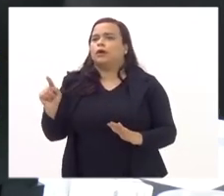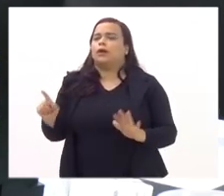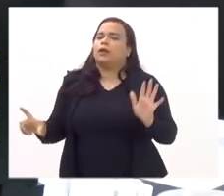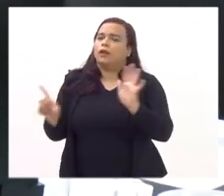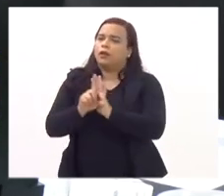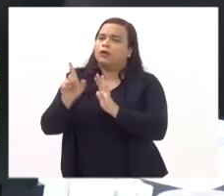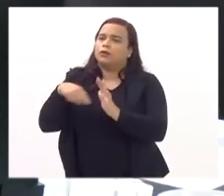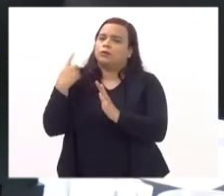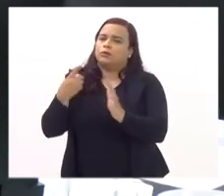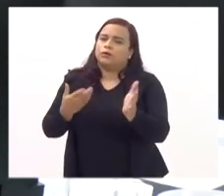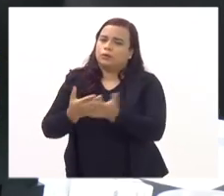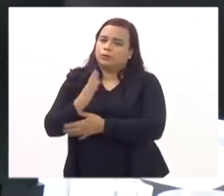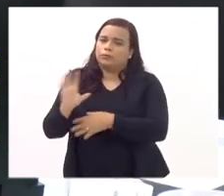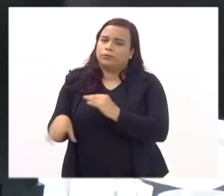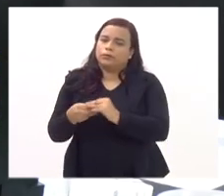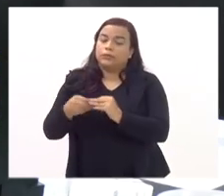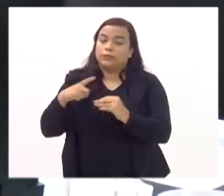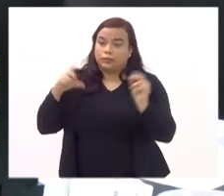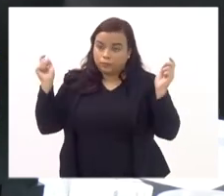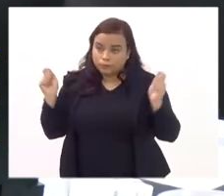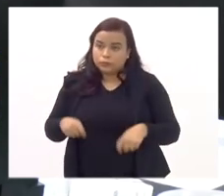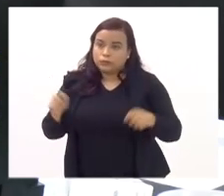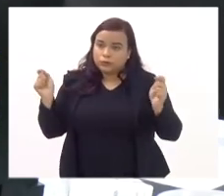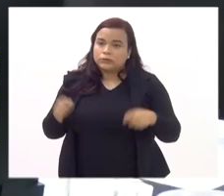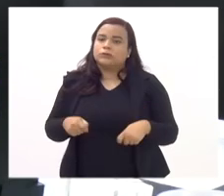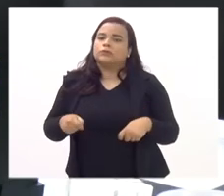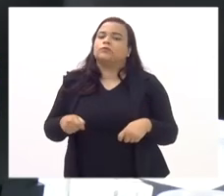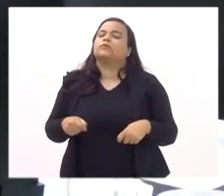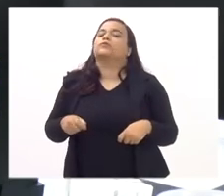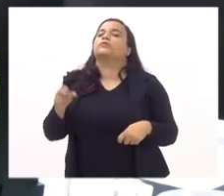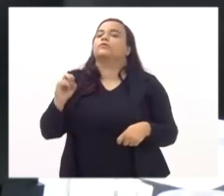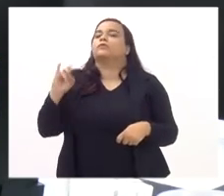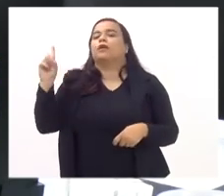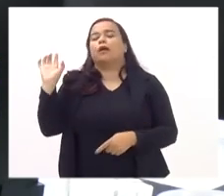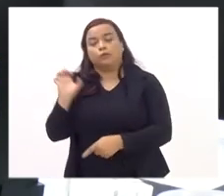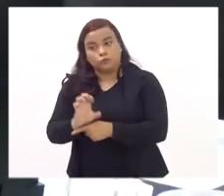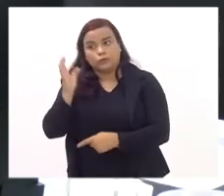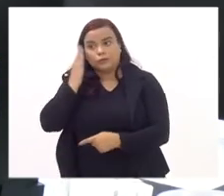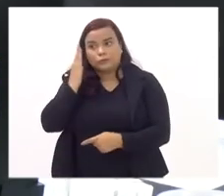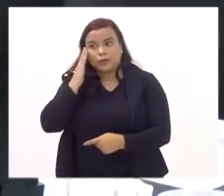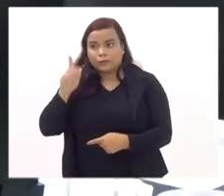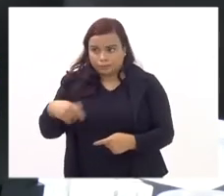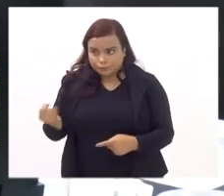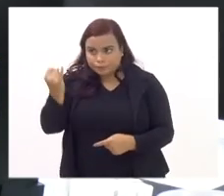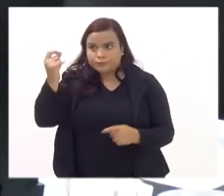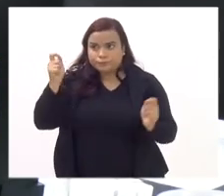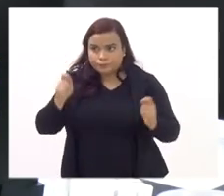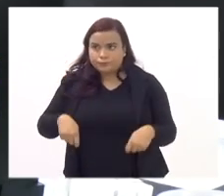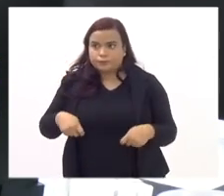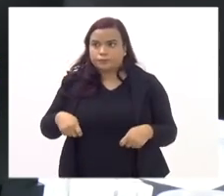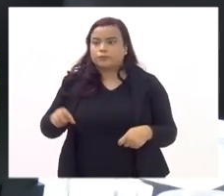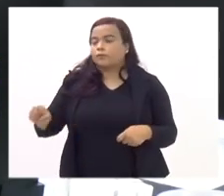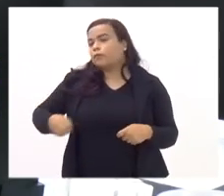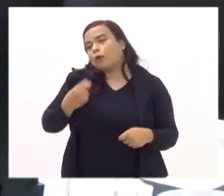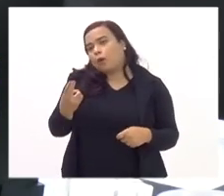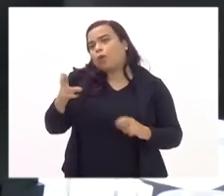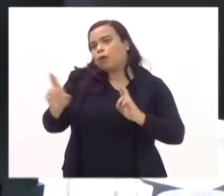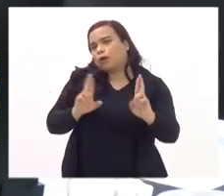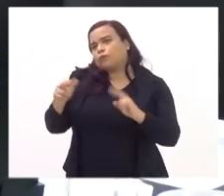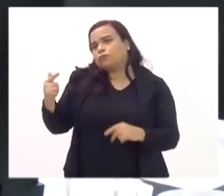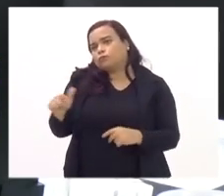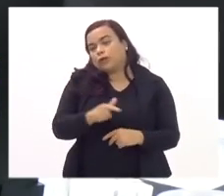adicional, a gente tem essa possibilidade, caso o Estado entende que é pertinente ou que não tenha